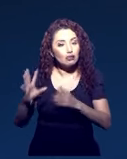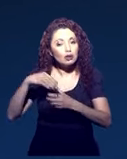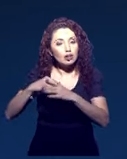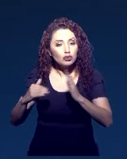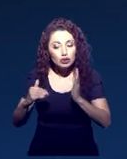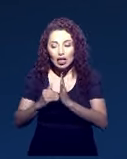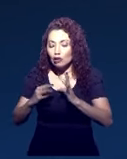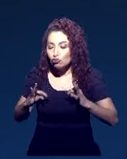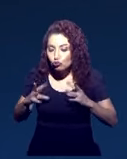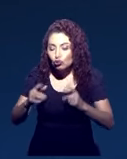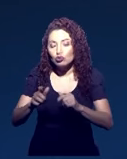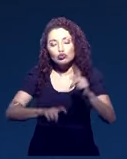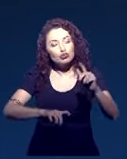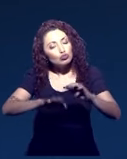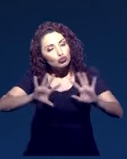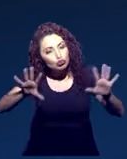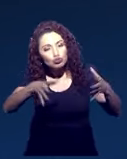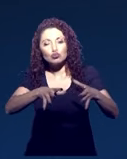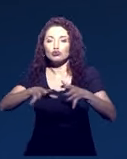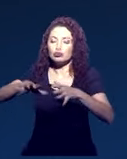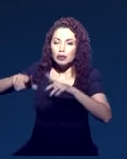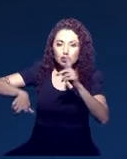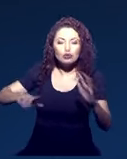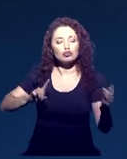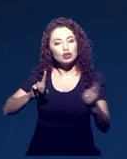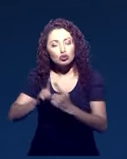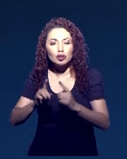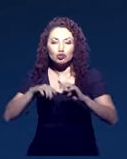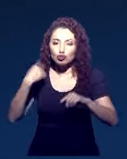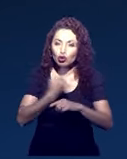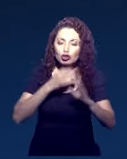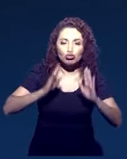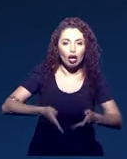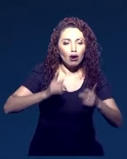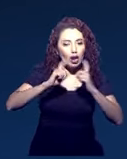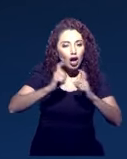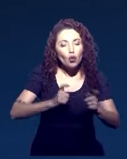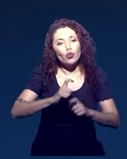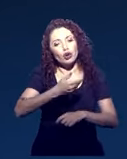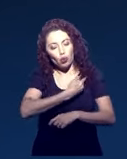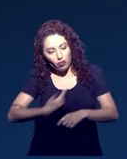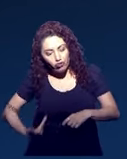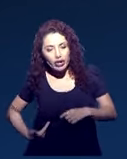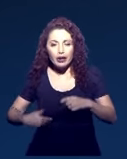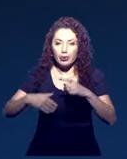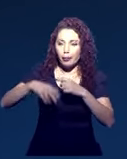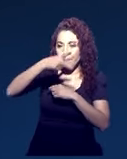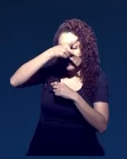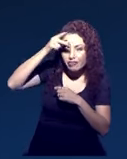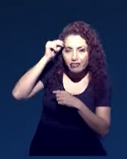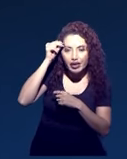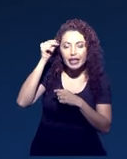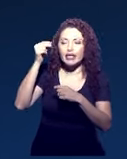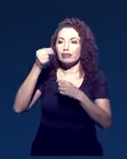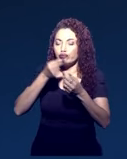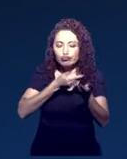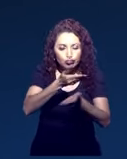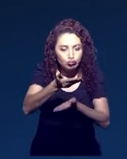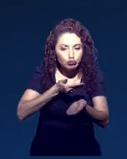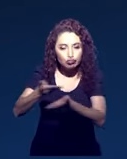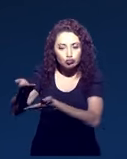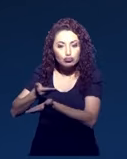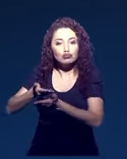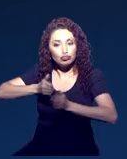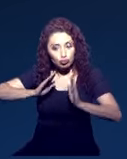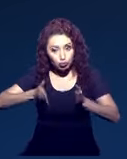entes Federados também fizemos sessões com governadores com prefeitos audiências reservadas com governadores com prefeitos